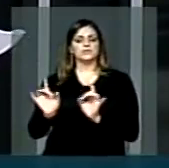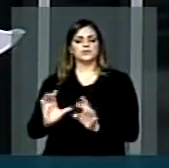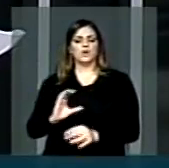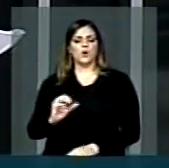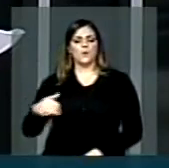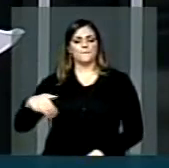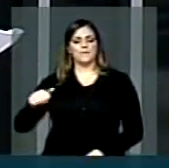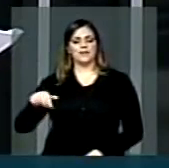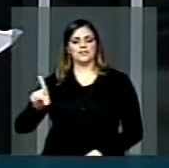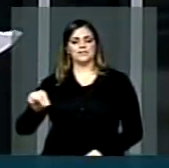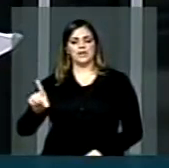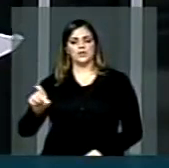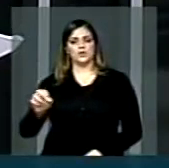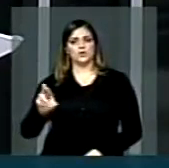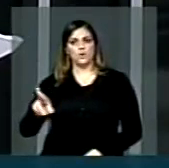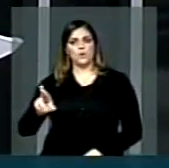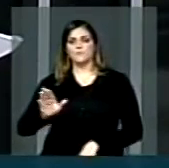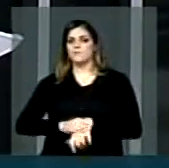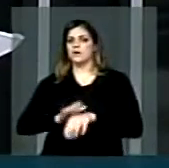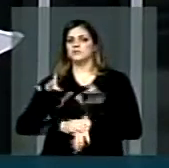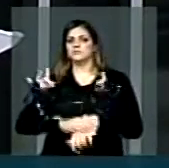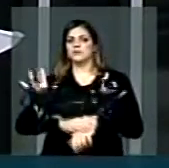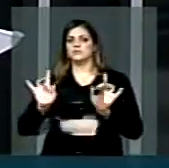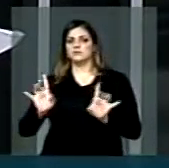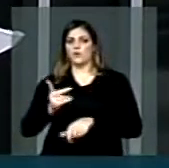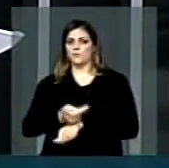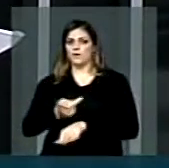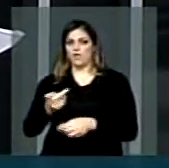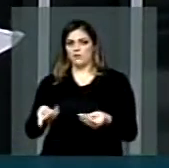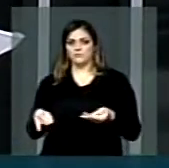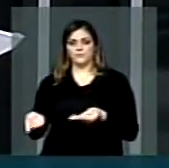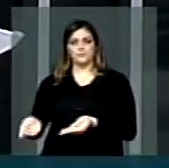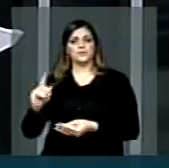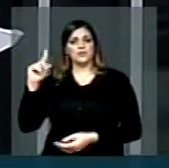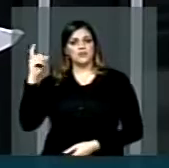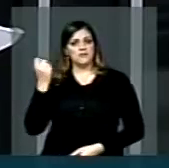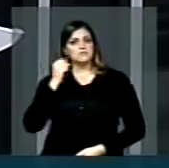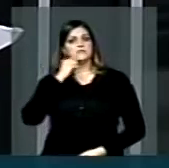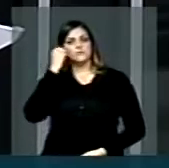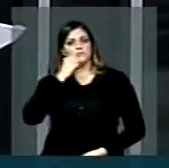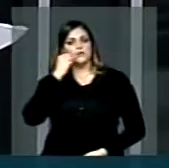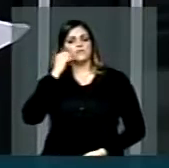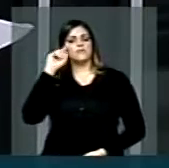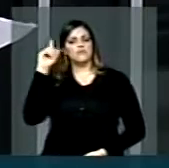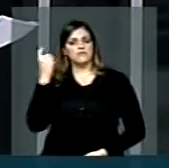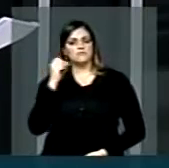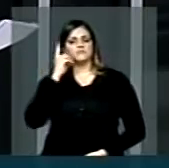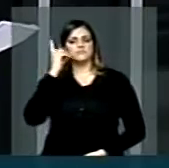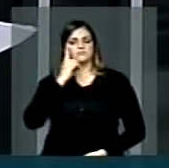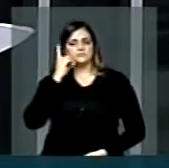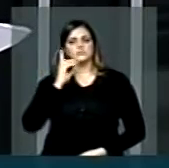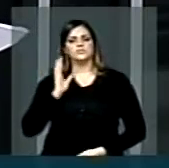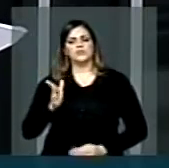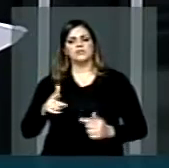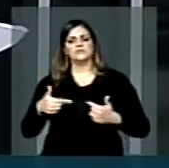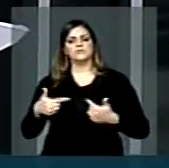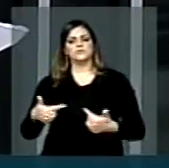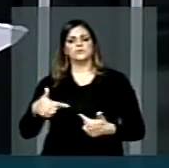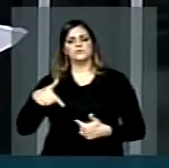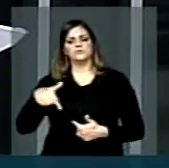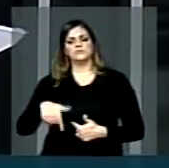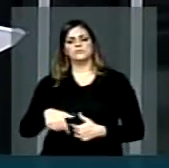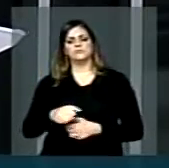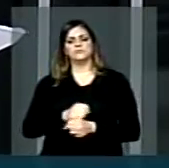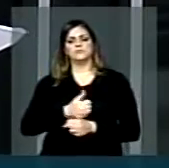a honraria mais alta outorgada pelo governo brasileiro. Senador e ex-deputado federal, Abdias Nascimento participou da Frente Negra Brasileira nos anos